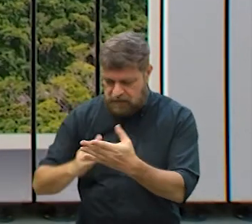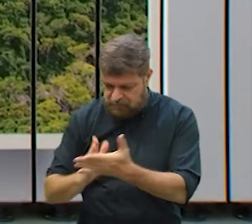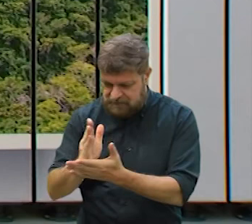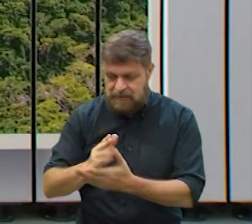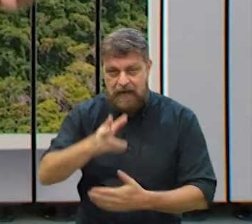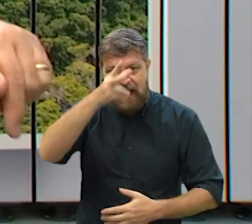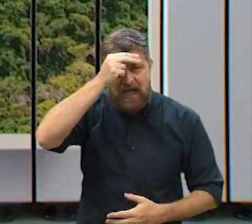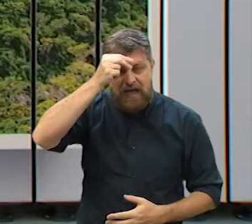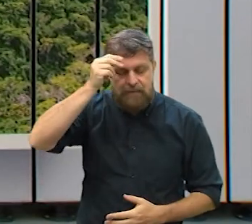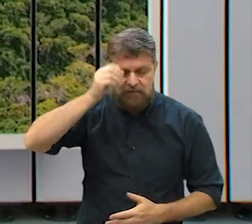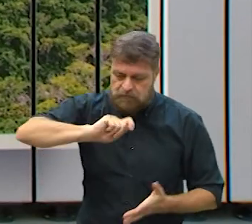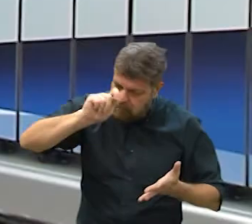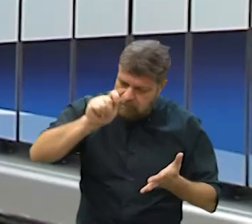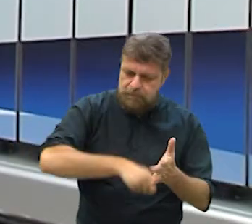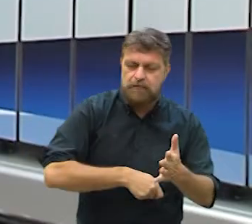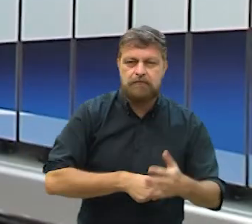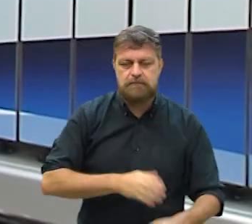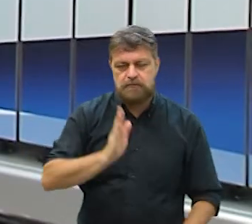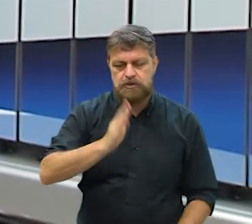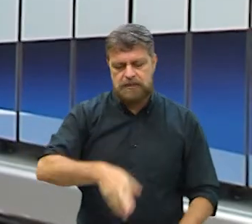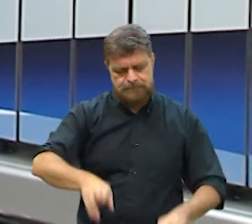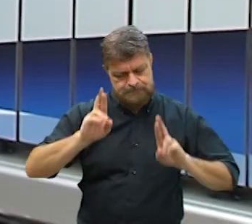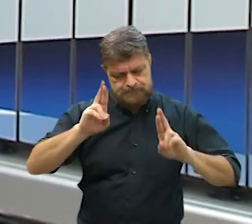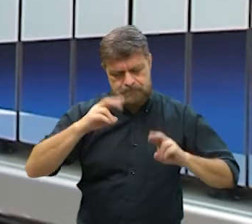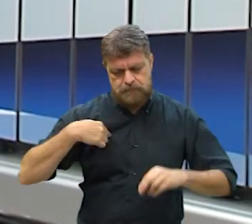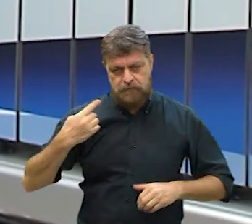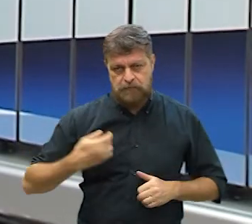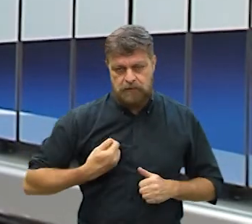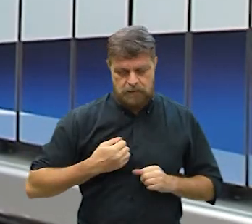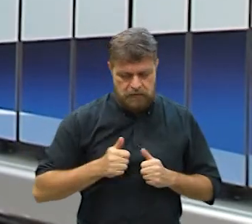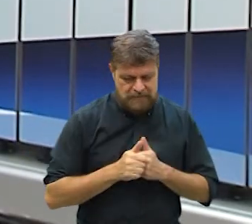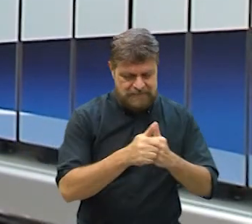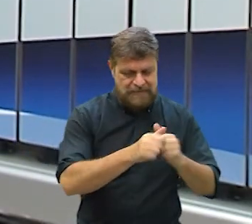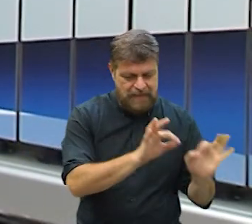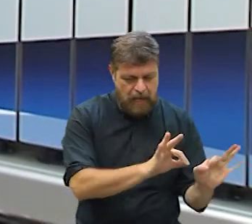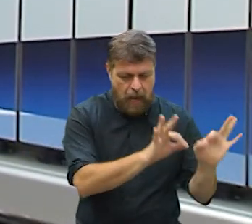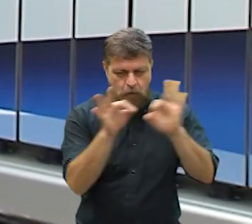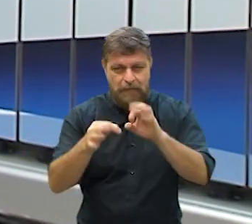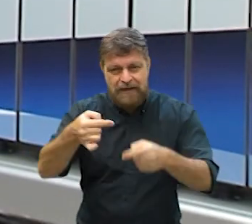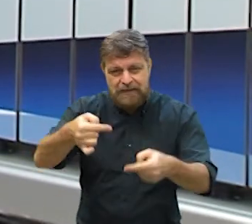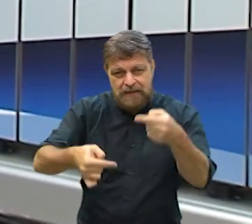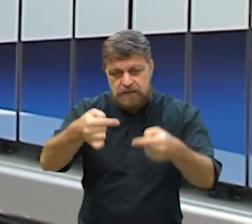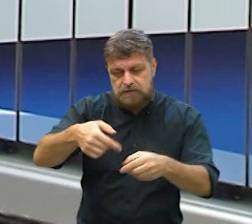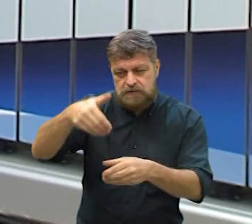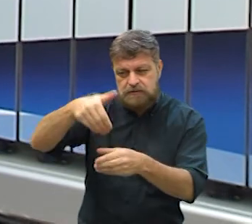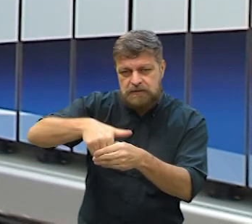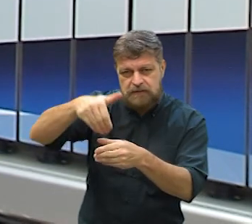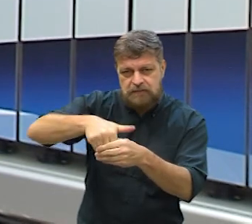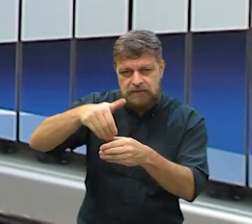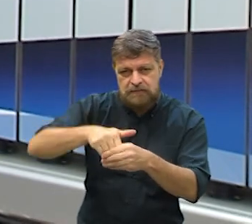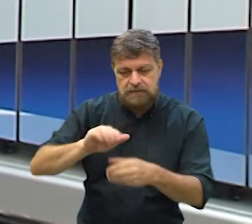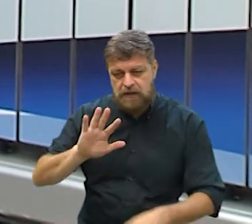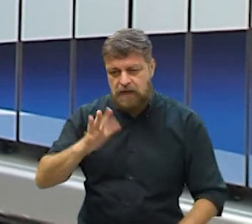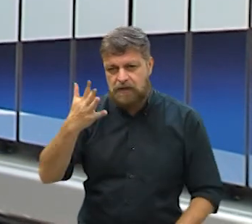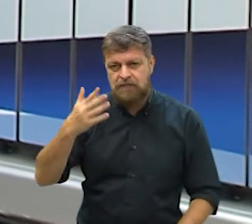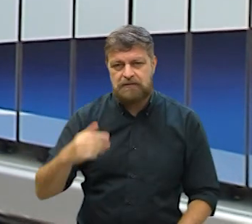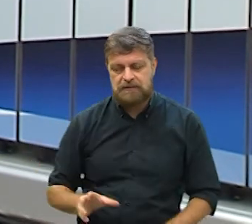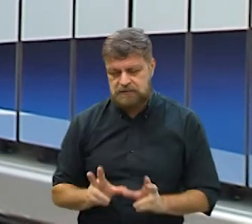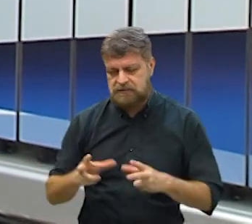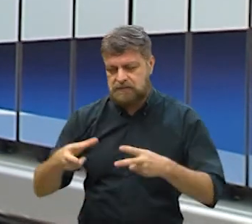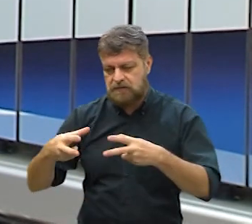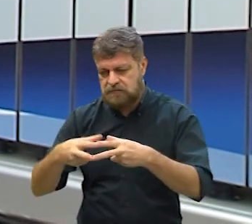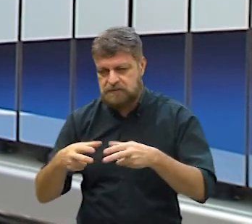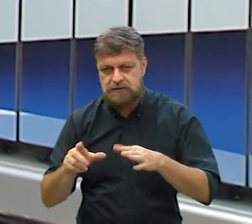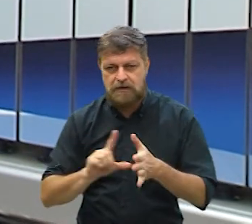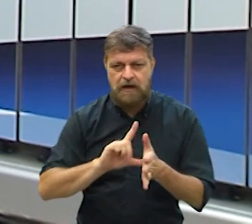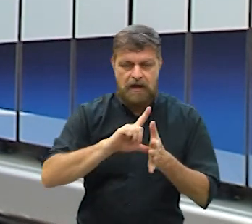sua homologação. E a gente segue, então, acompanhando todas as discussões e votações que acontecem nas comissões